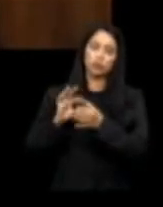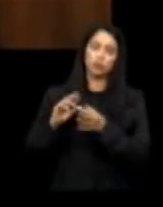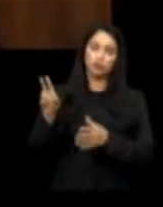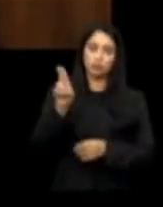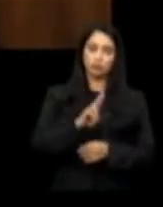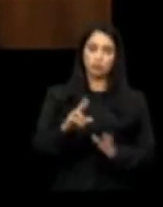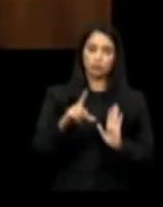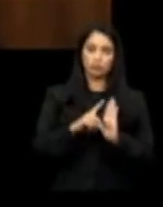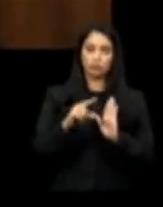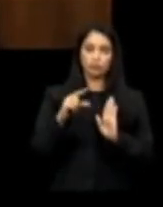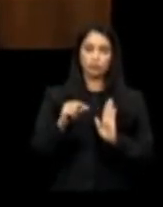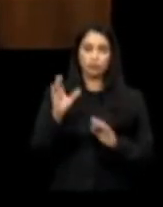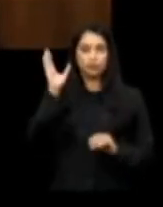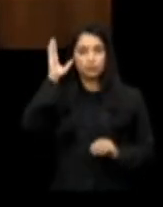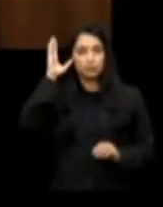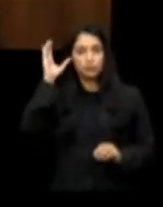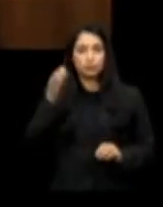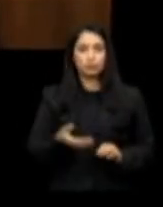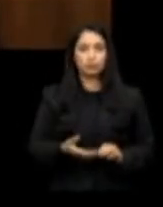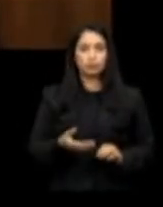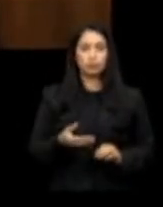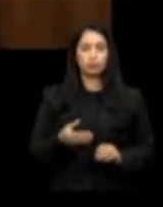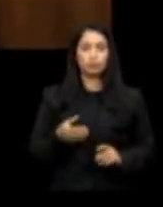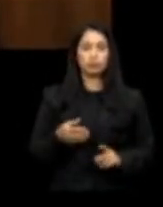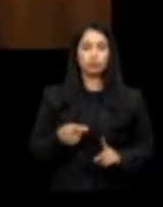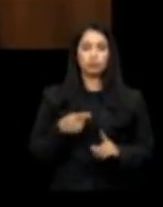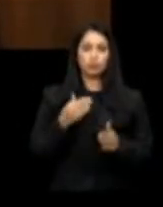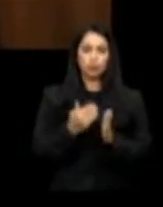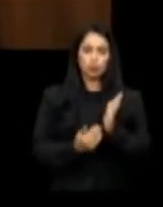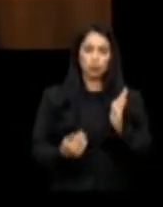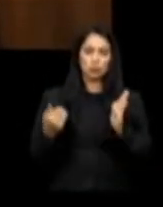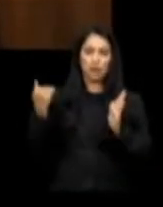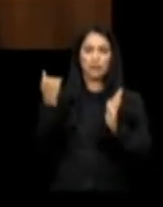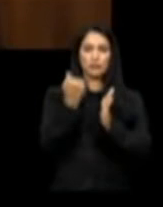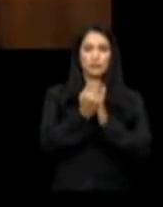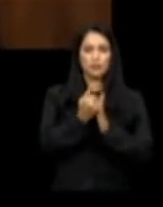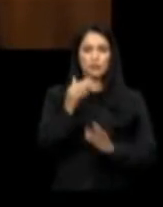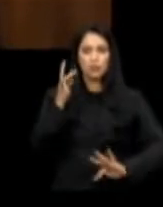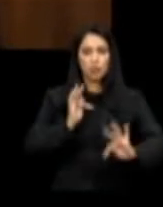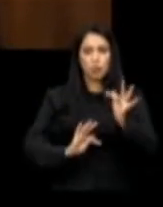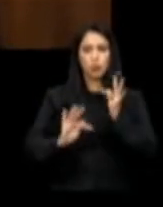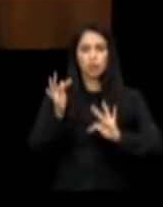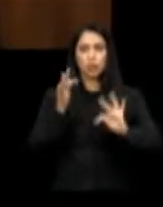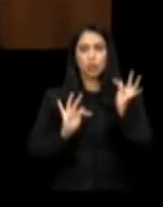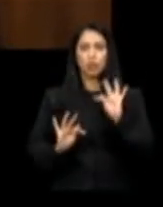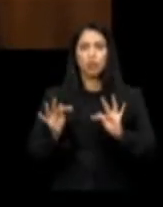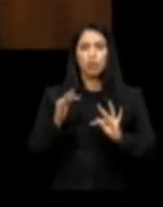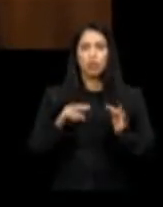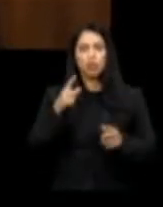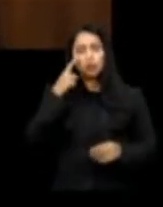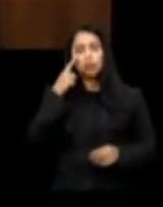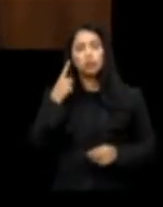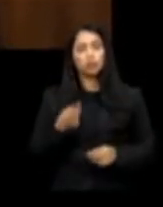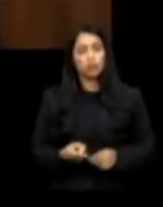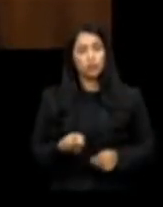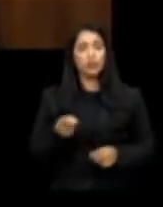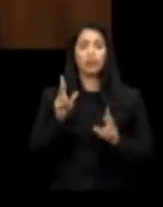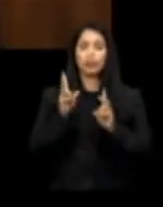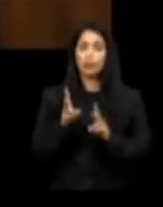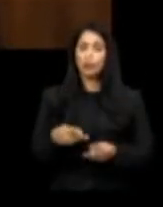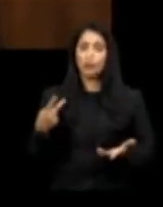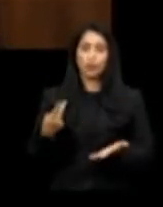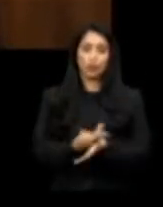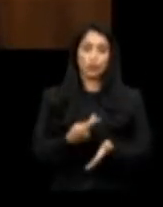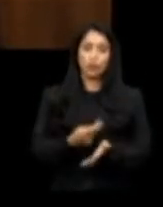na decisão, a identificação de um constante avanço tecnológico demanda igualmente a afirmação de um